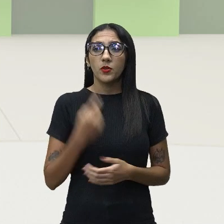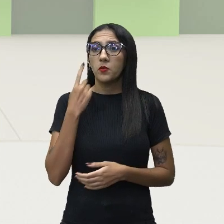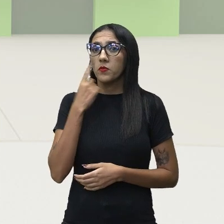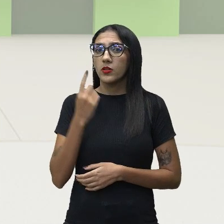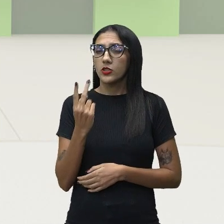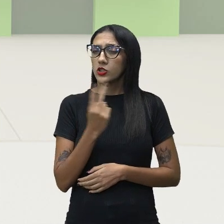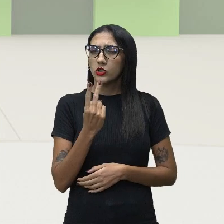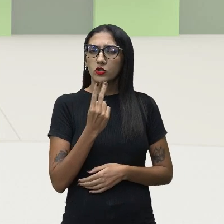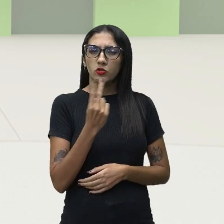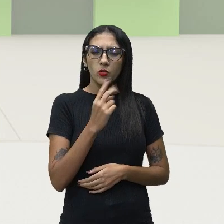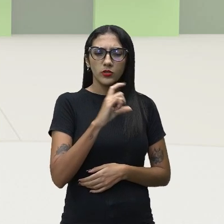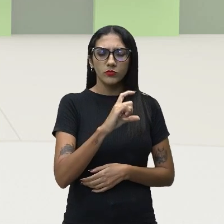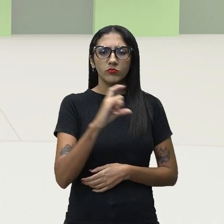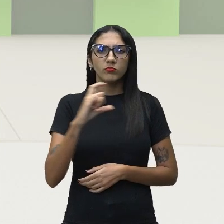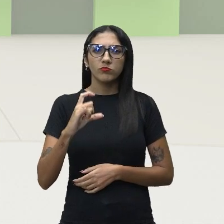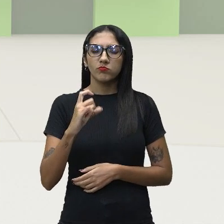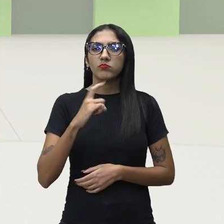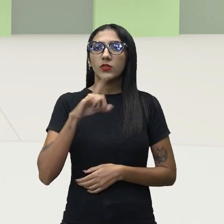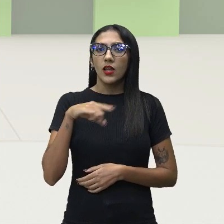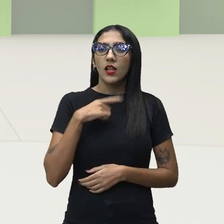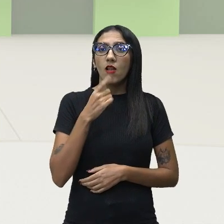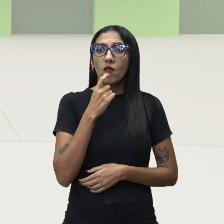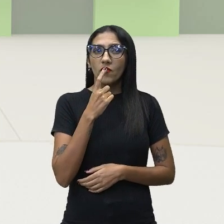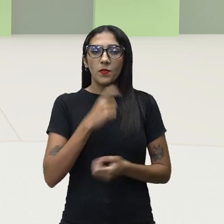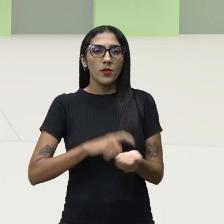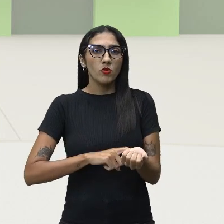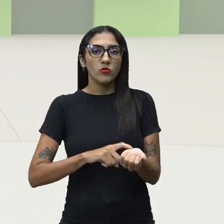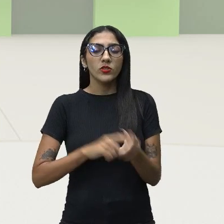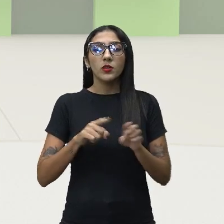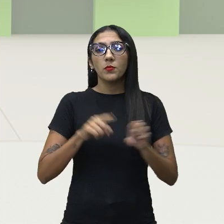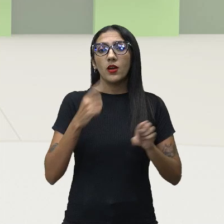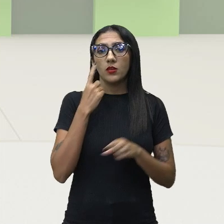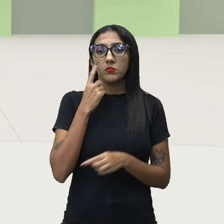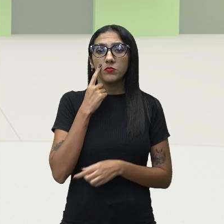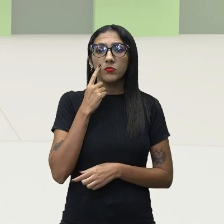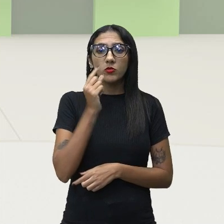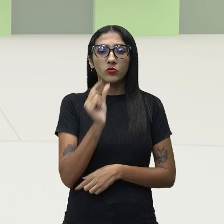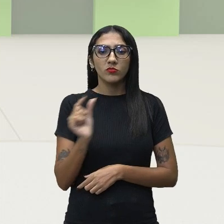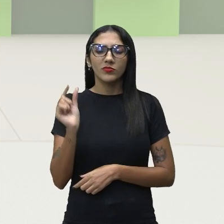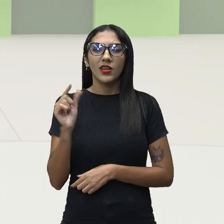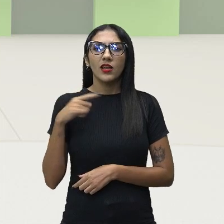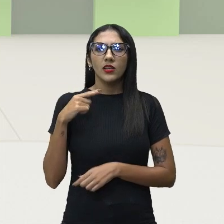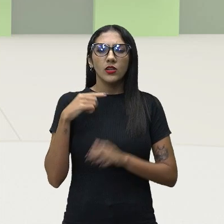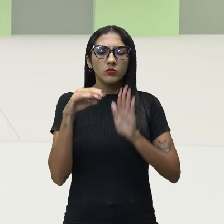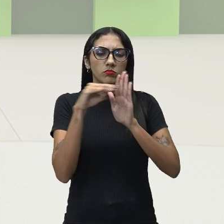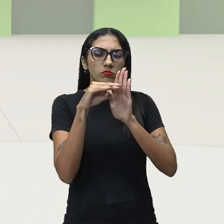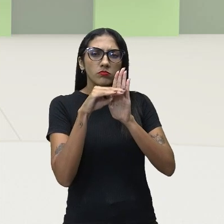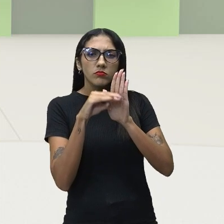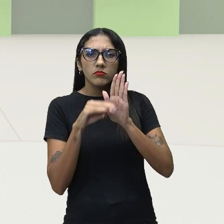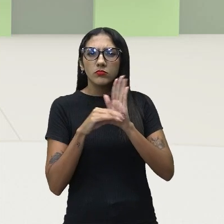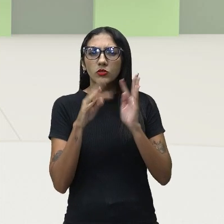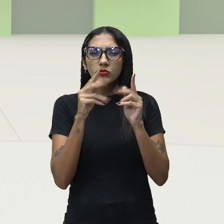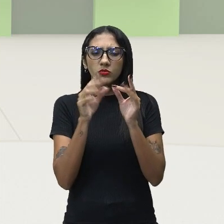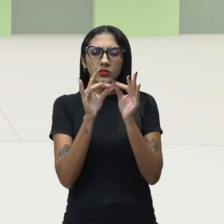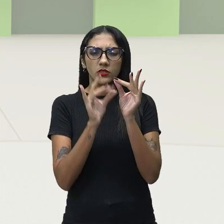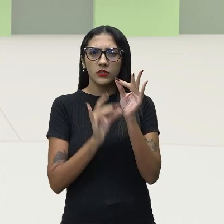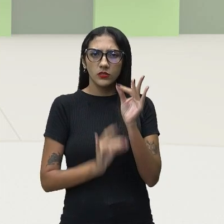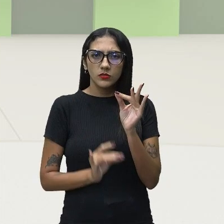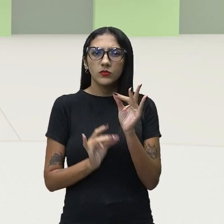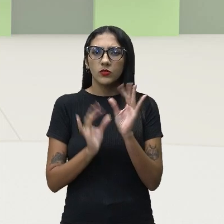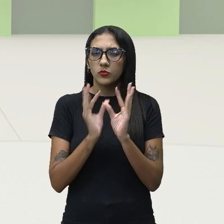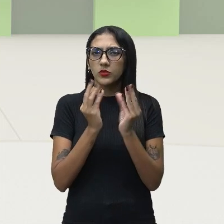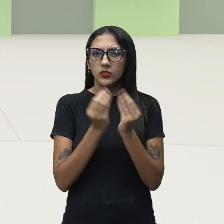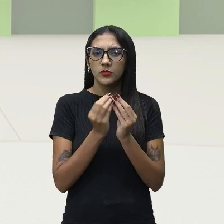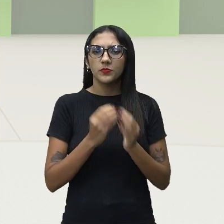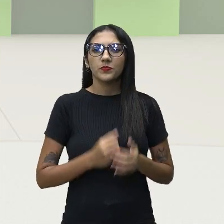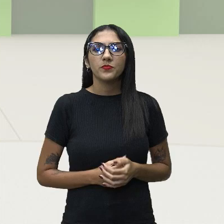tubos, né? A gente tem sangue nos dois, mas aquele lá está mostrando, né, as partes que compõem o nosso sangue, esses elementos.